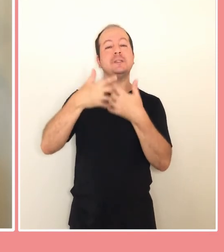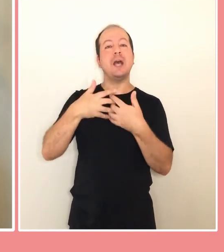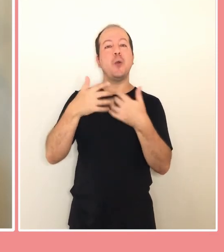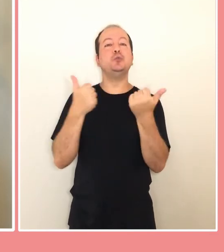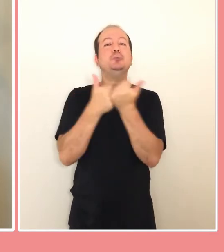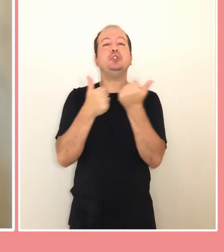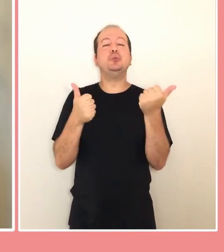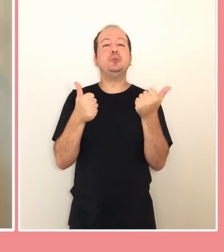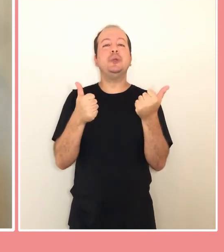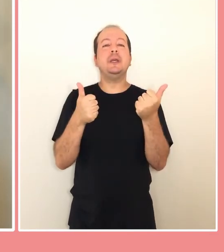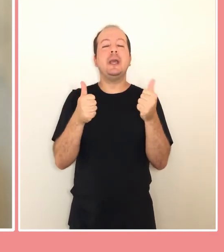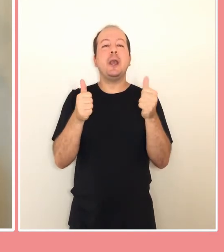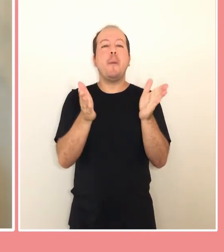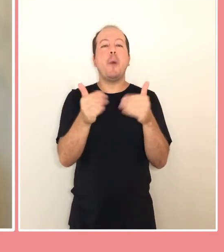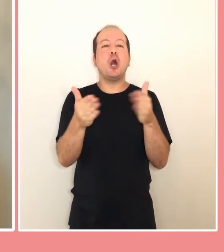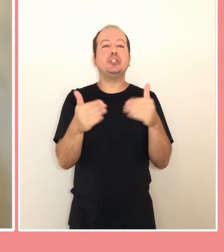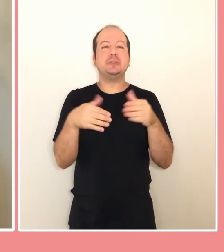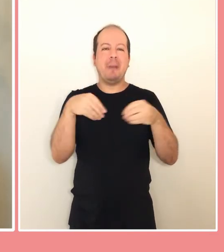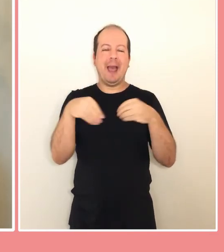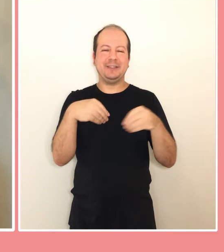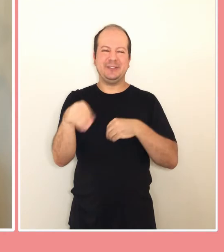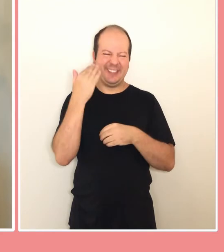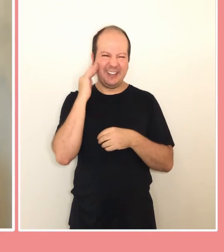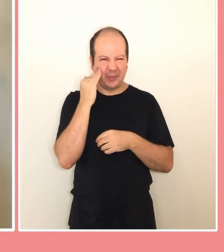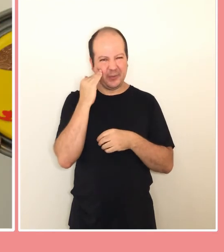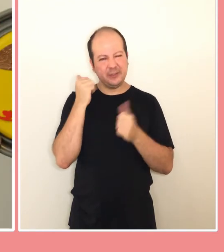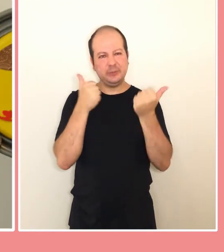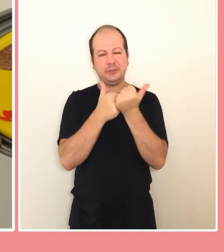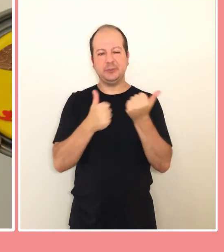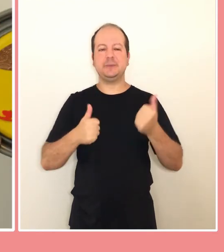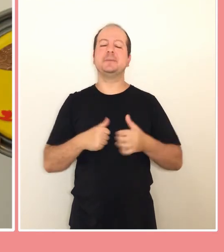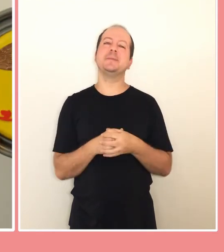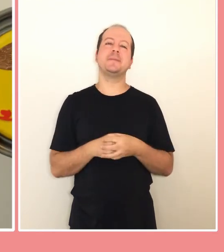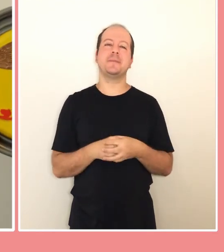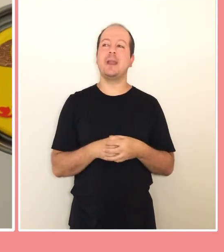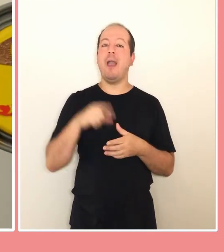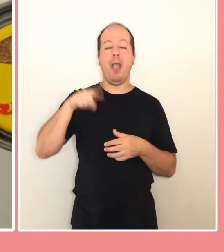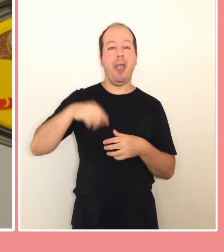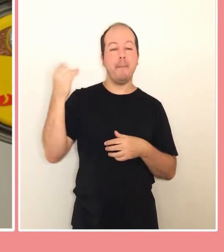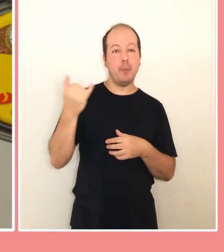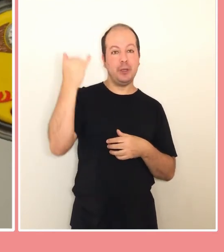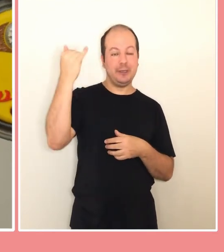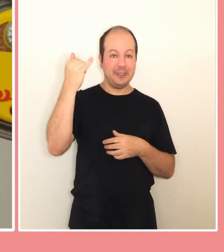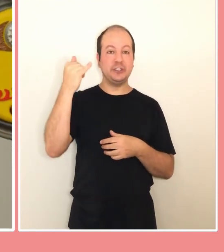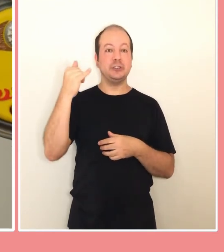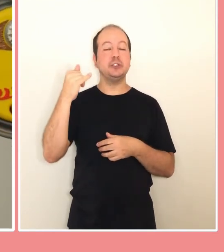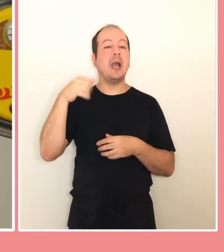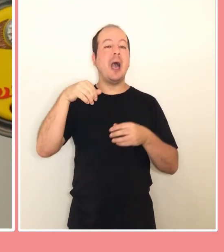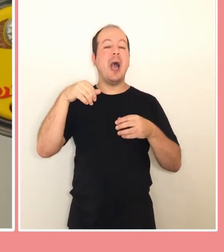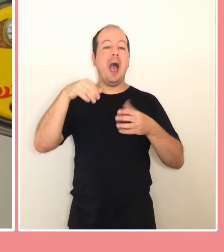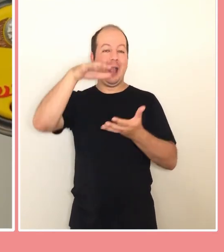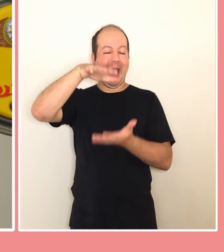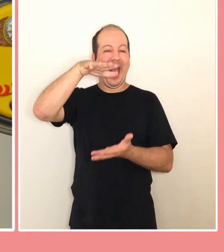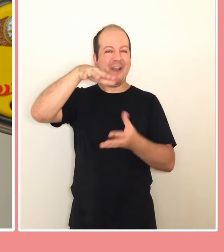pote plástico. Ela vai servir como suporte do instrumento. Então, o importante dessa garrafa é que ela seja firme, né?